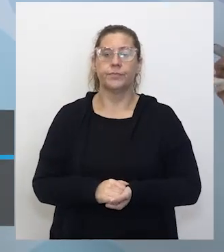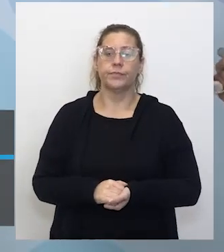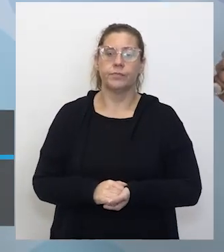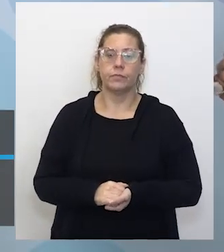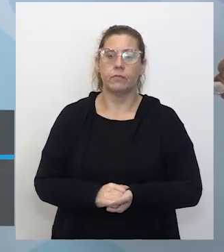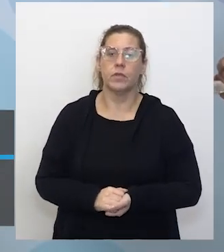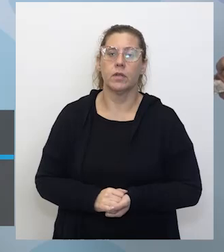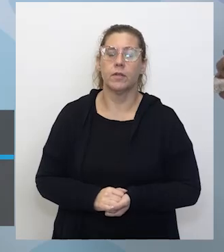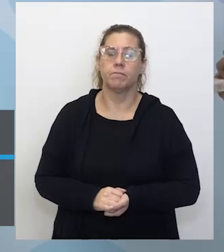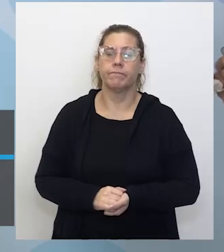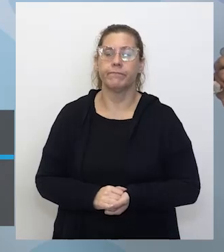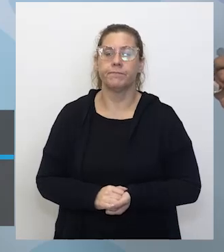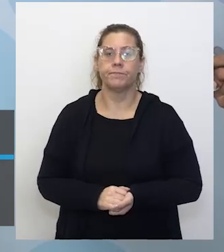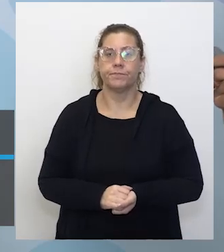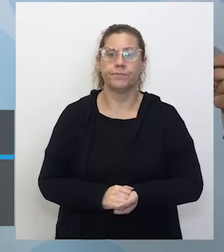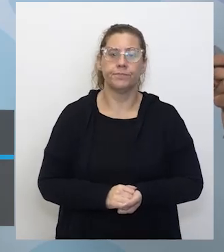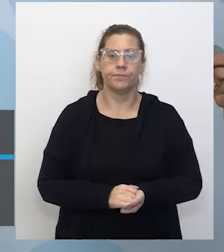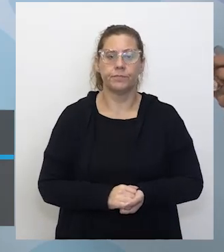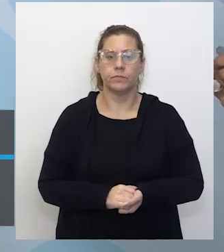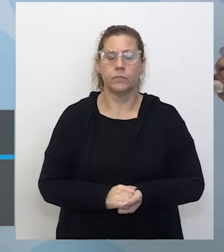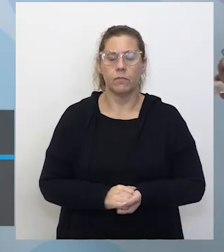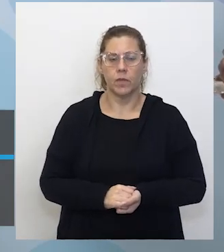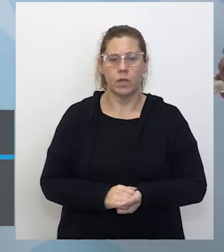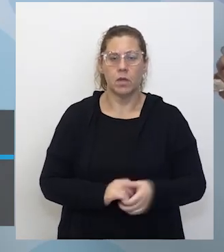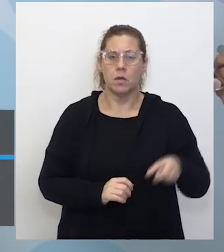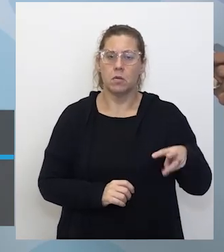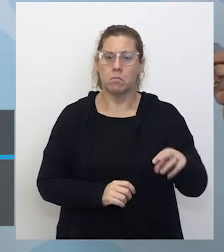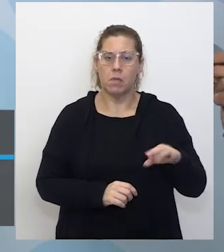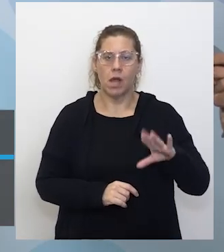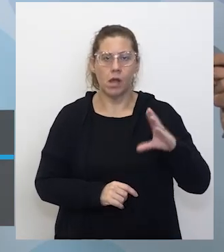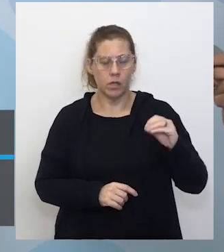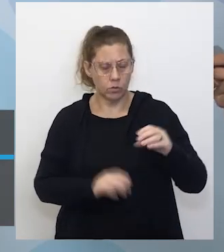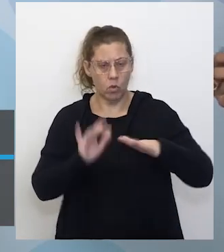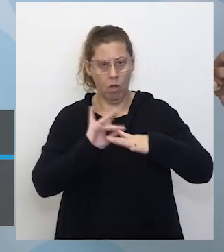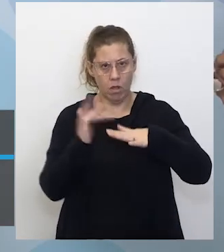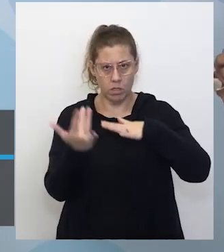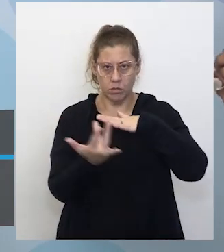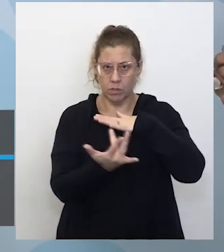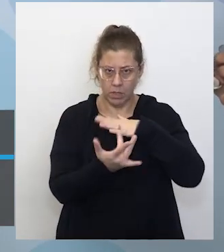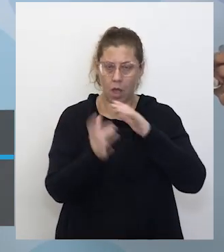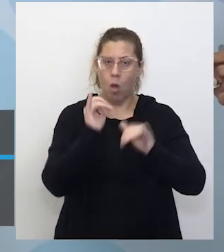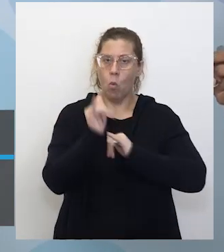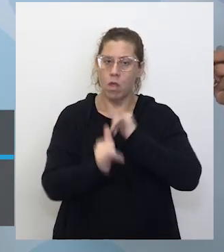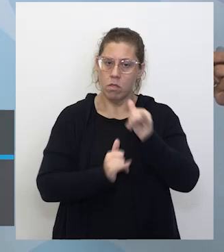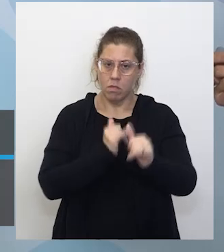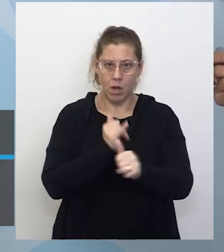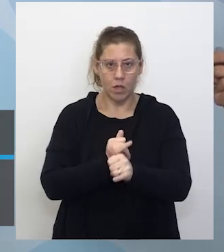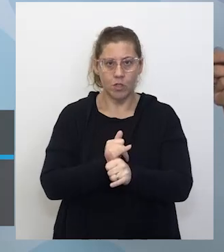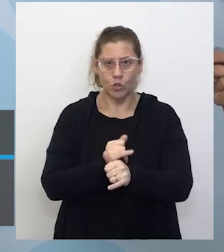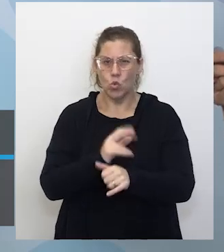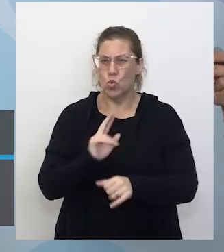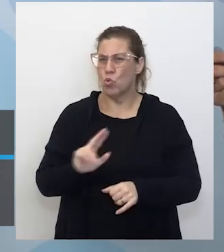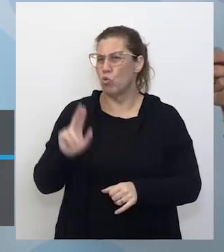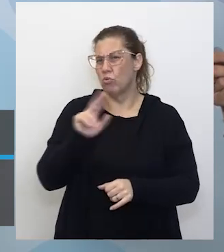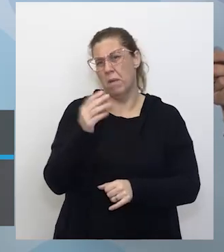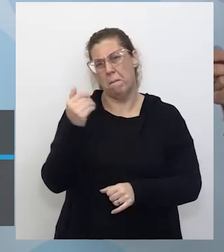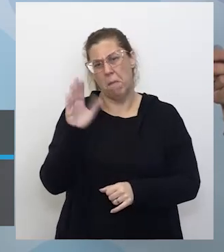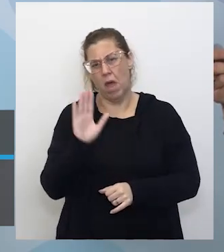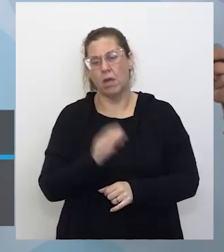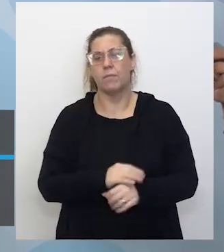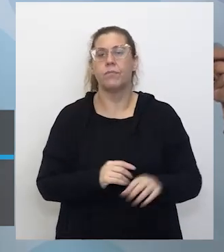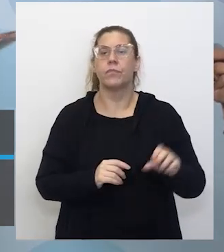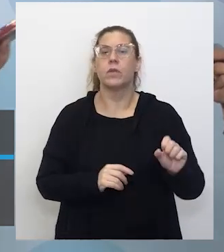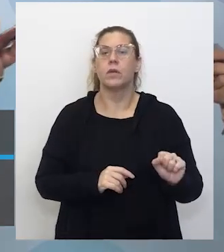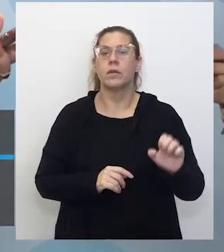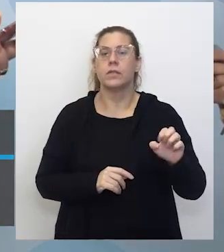e quem vai receber. O professor Márcio, sim, a internet com as redes sociais na atualidade é um instrumento mais usado. O professor